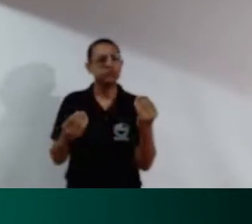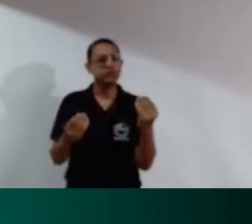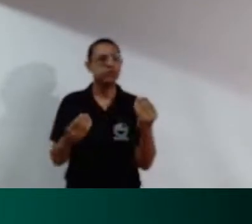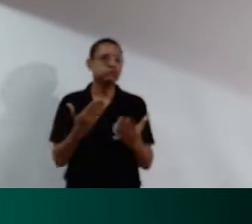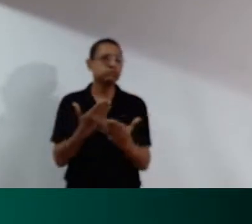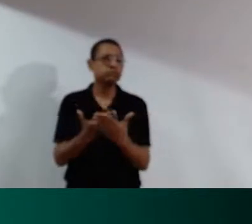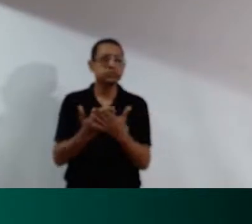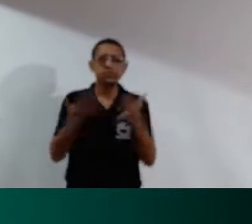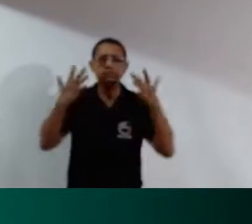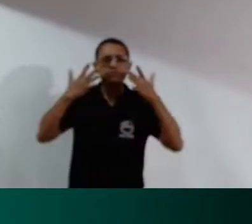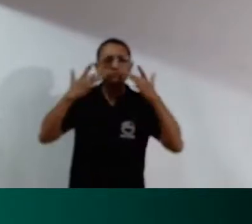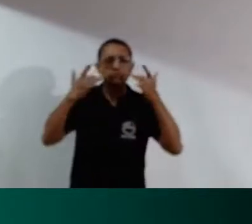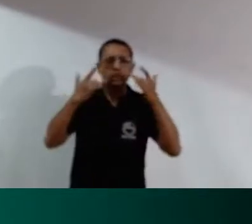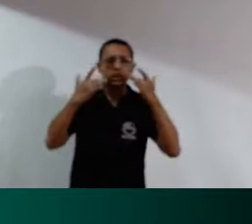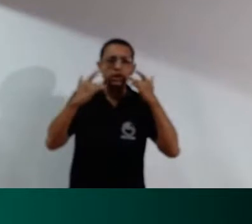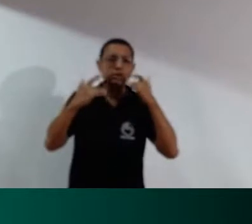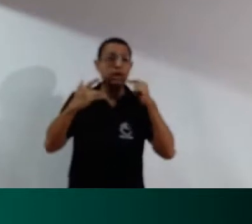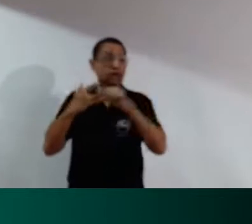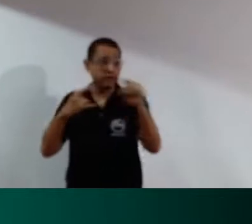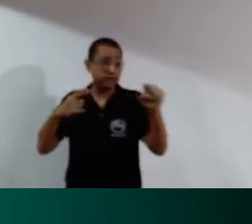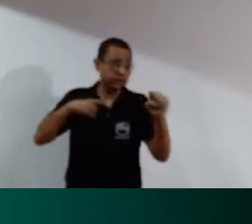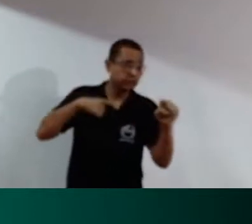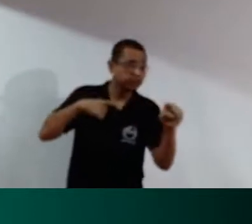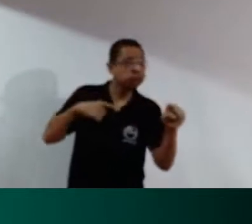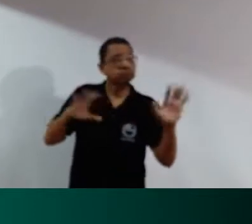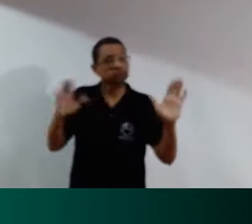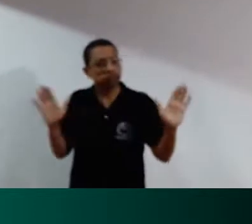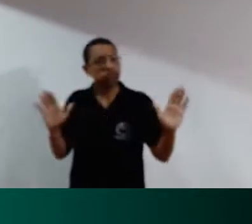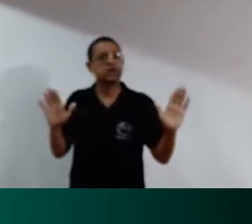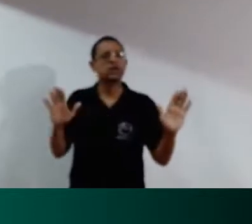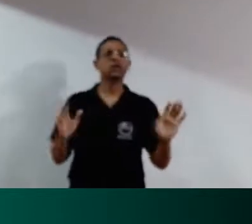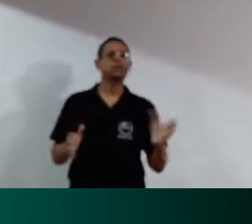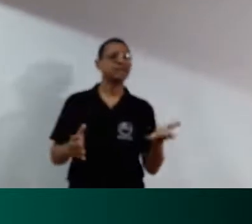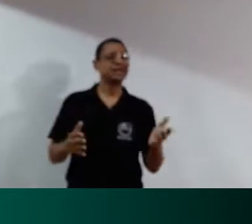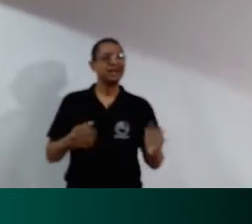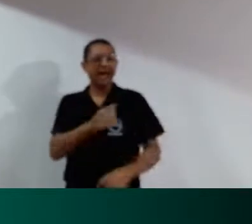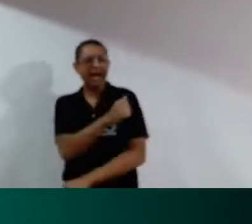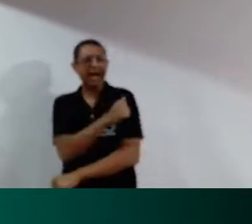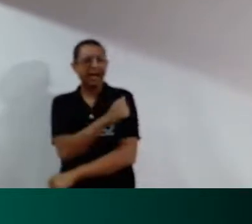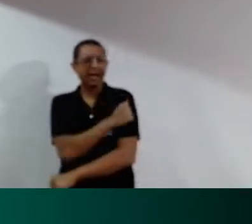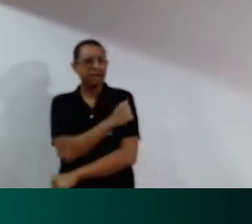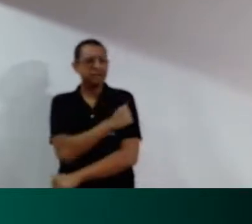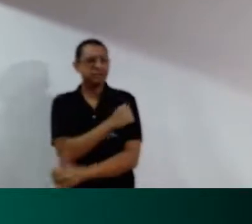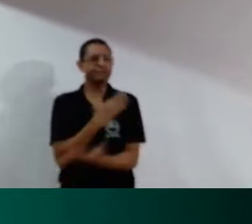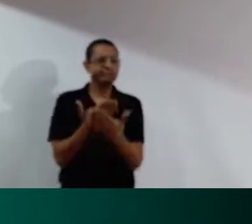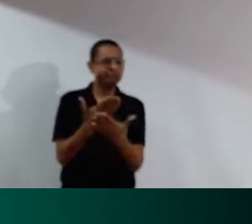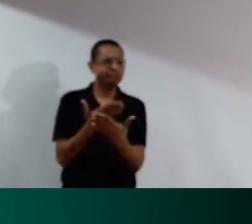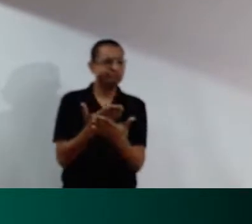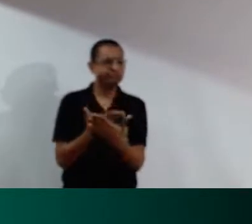aqui dentro dessa sala mas muitos jovens que você vai é